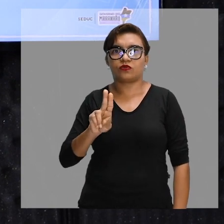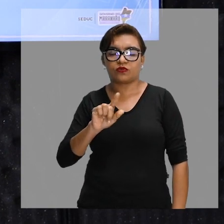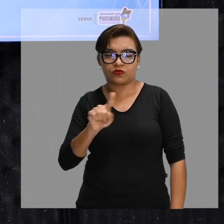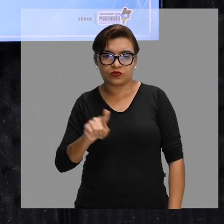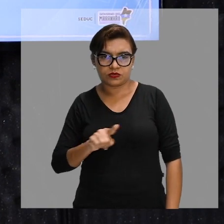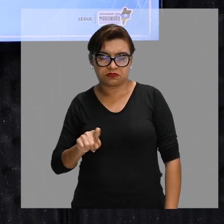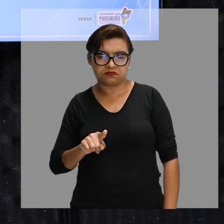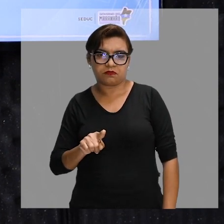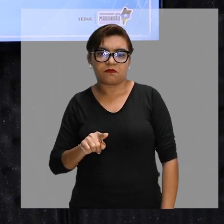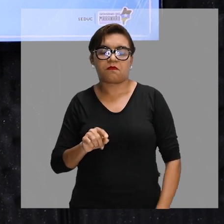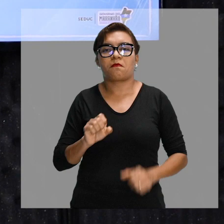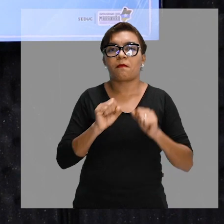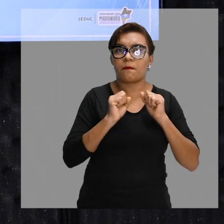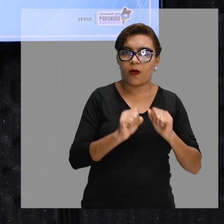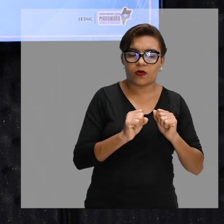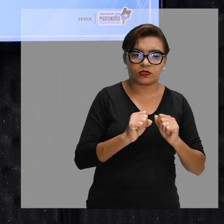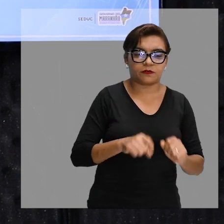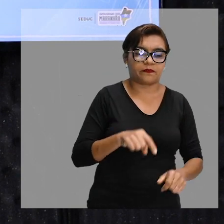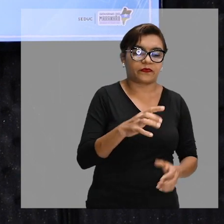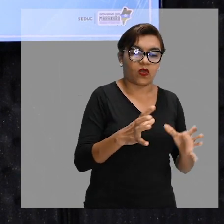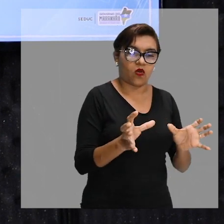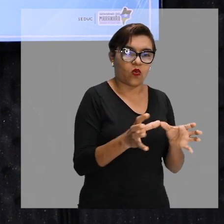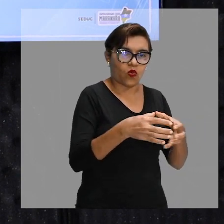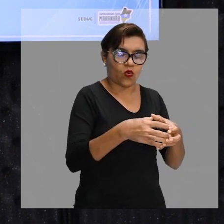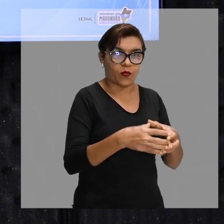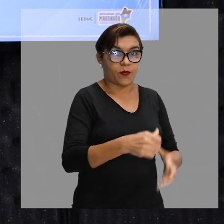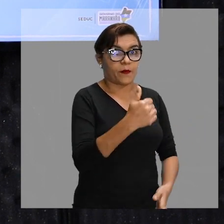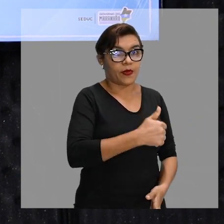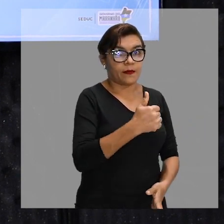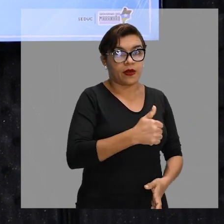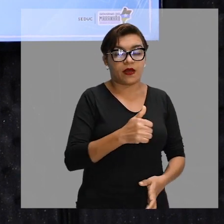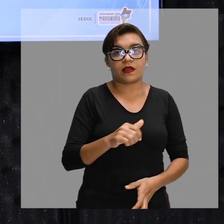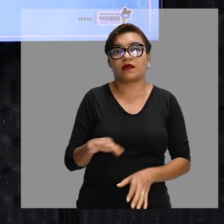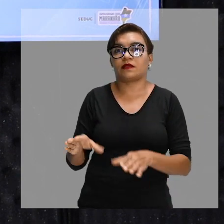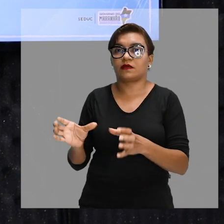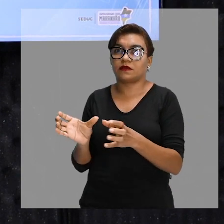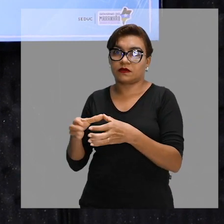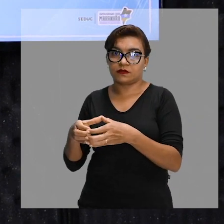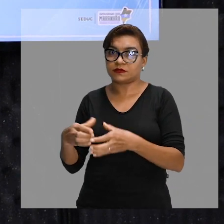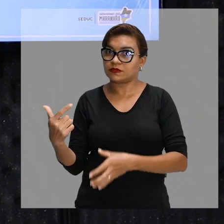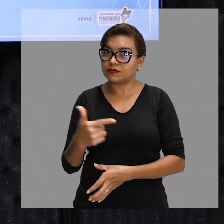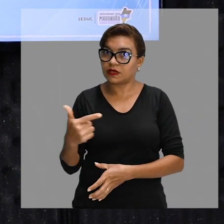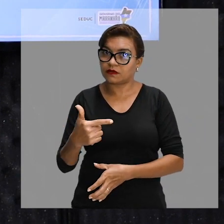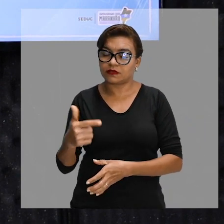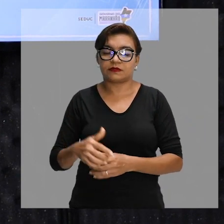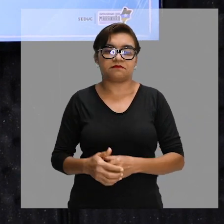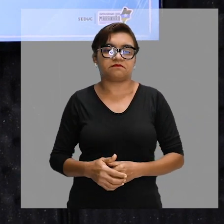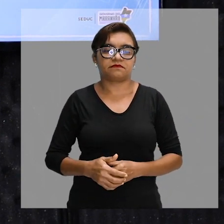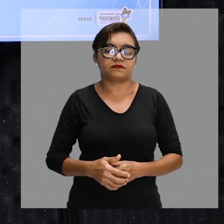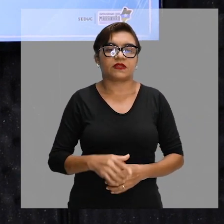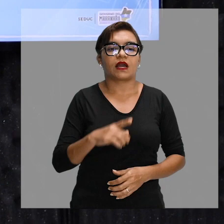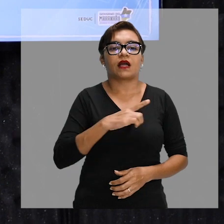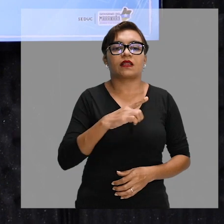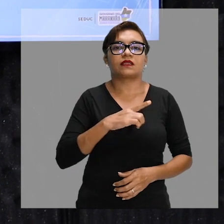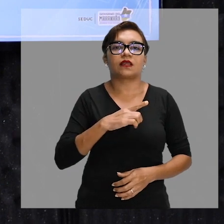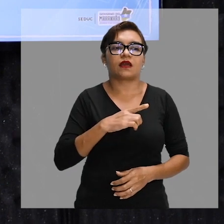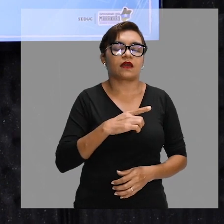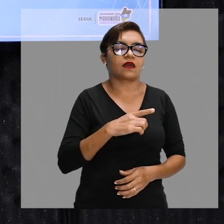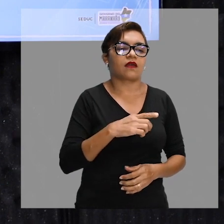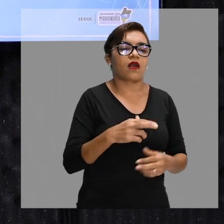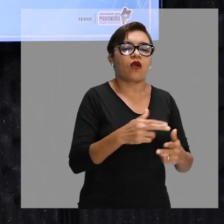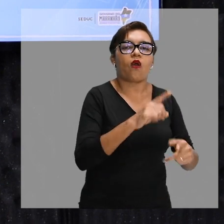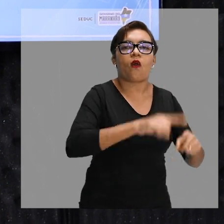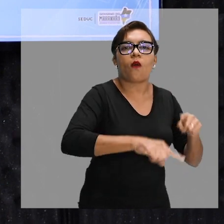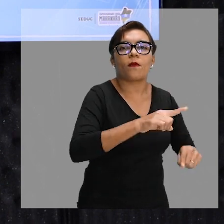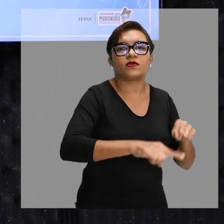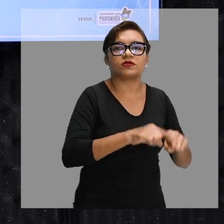primárias ou secundárias, certo? Você já deve ter visto falar isso anteriormente como corpos luminosos e corpos